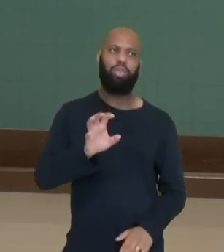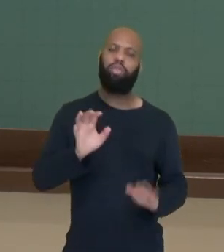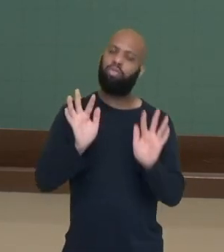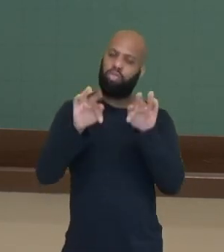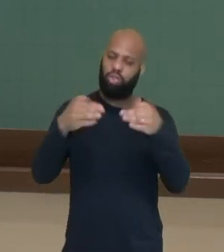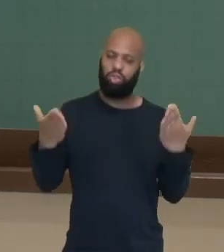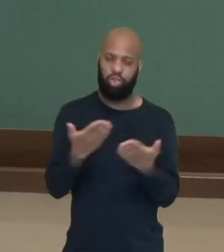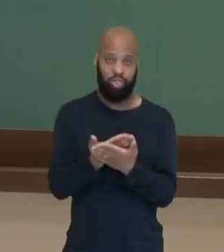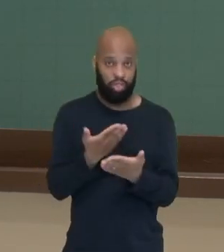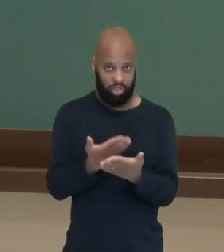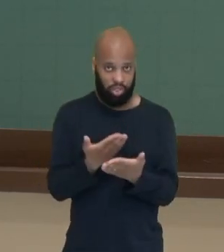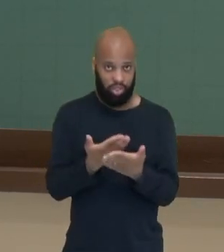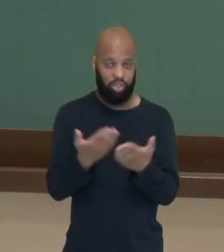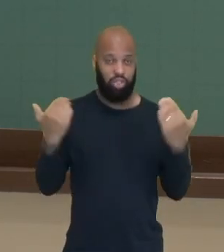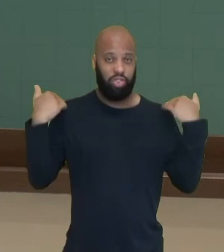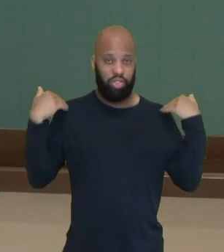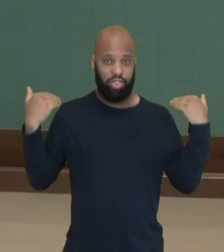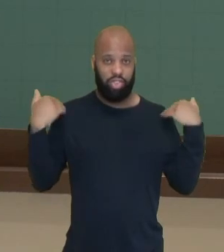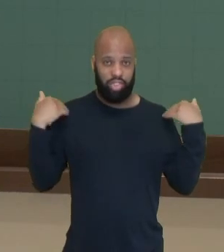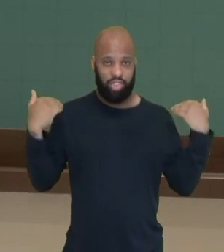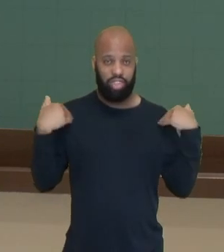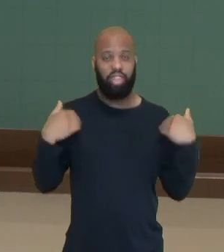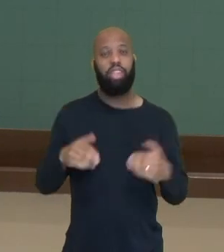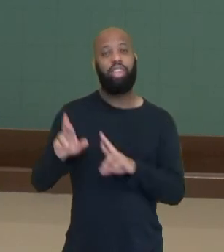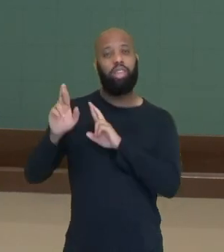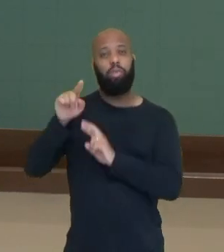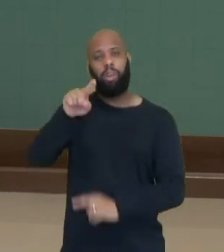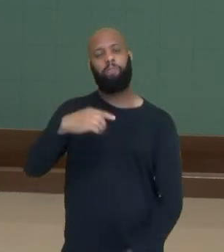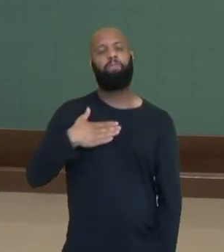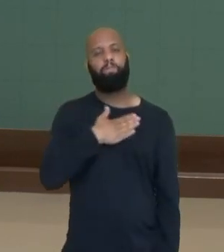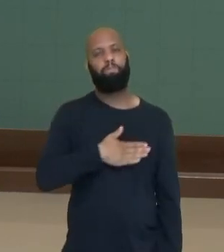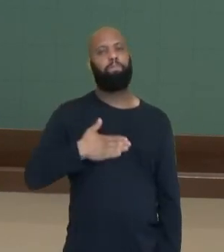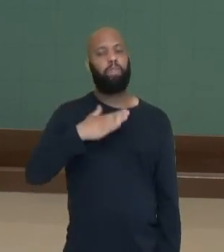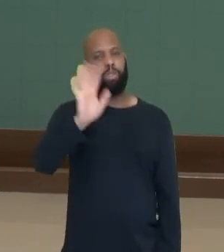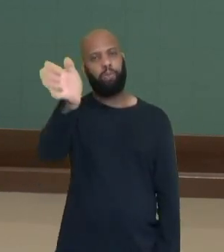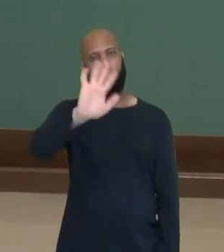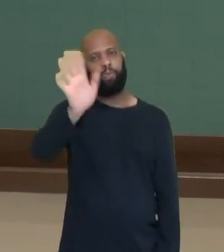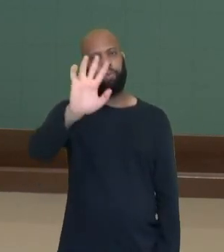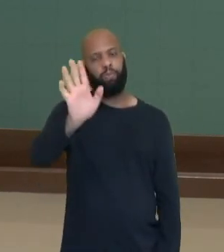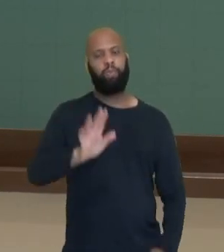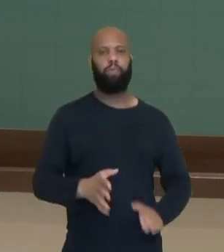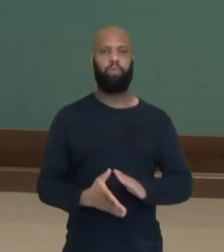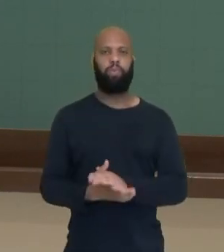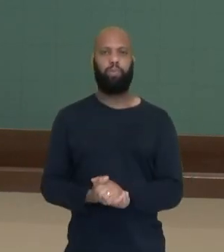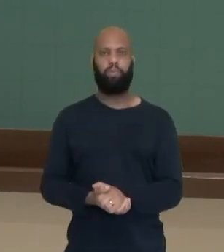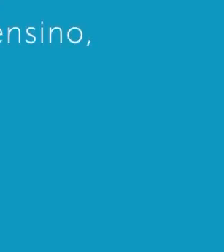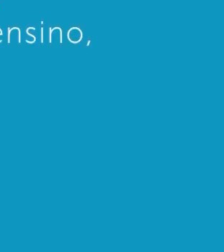finalizamos mais uma aula de Educação Física. Eu espero que vocês tenham gostado e até breve.